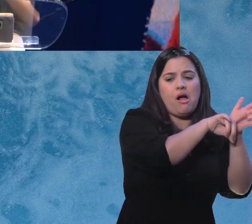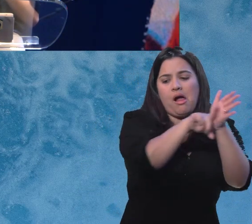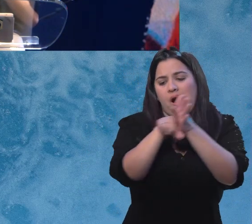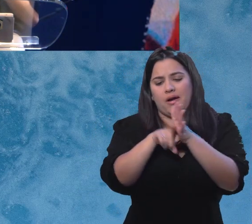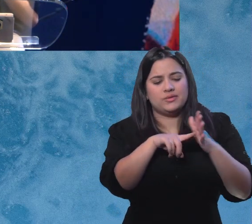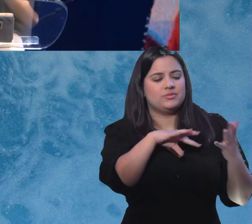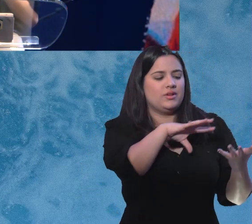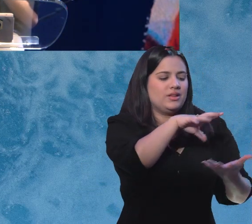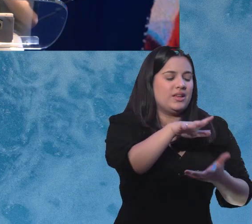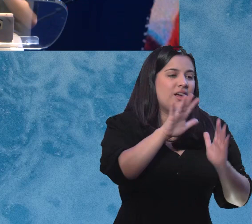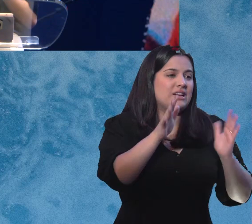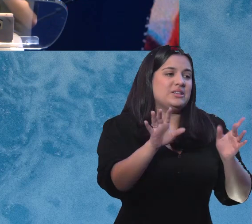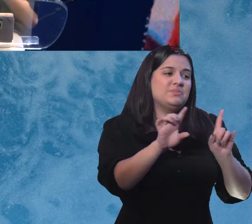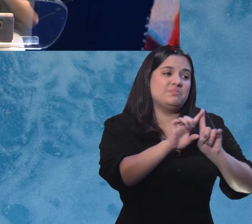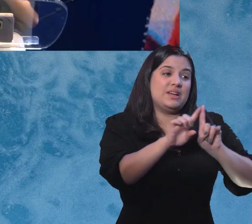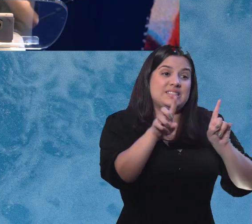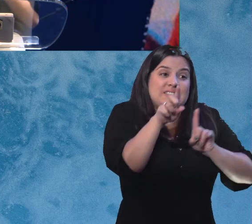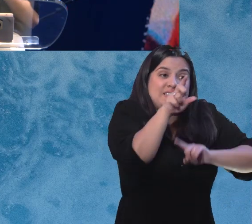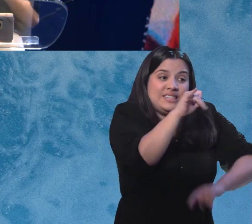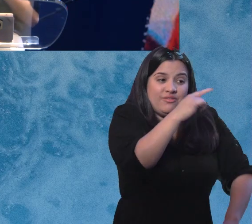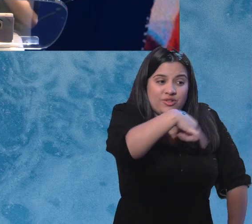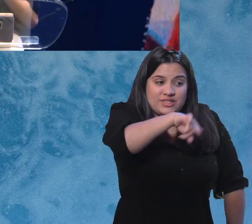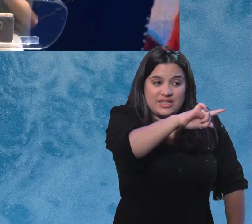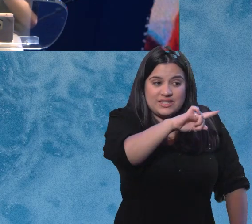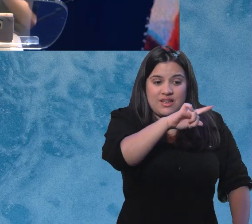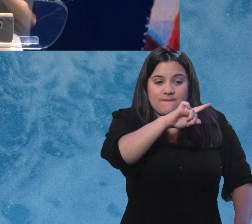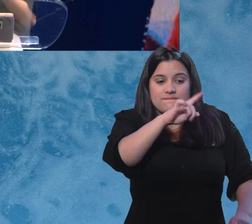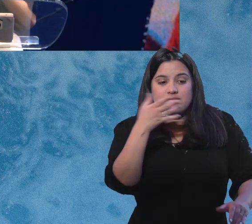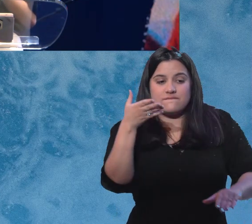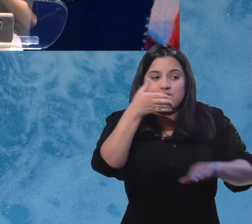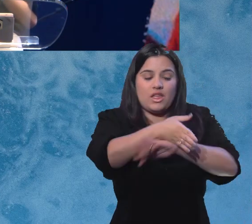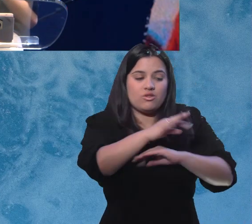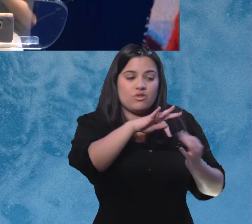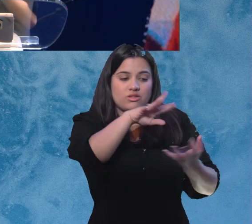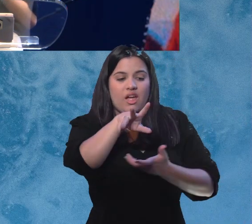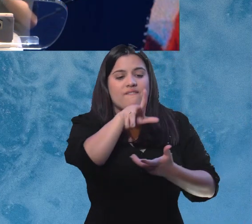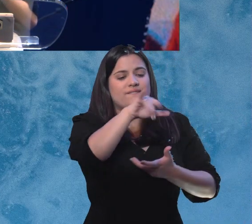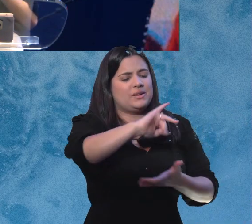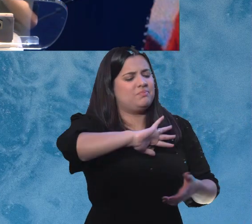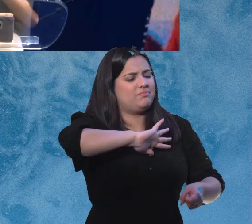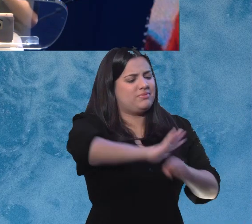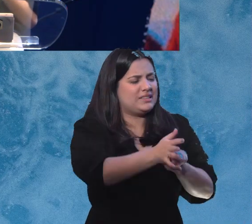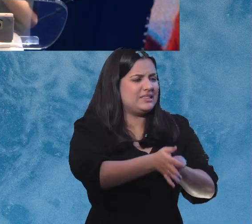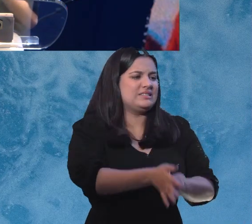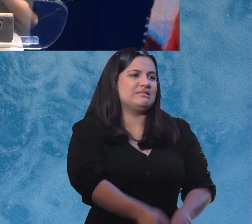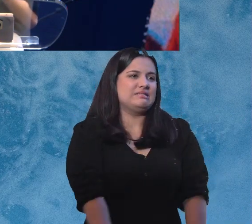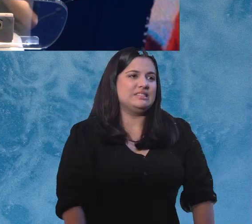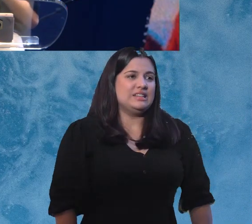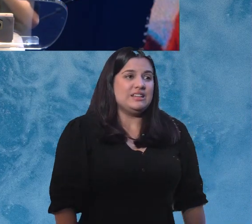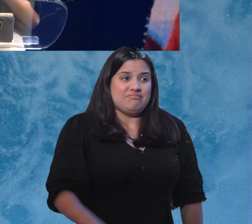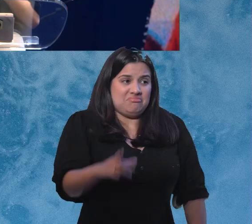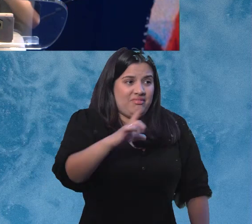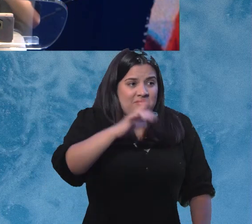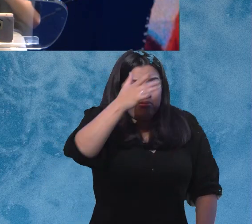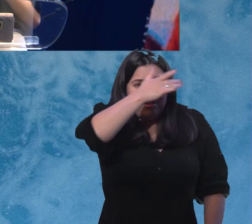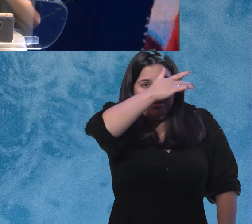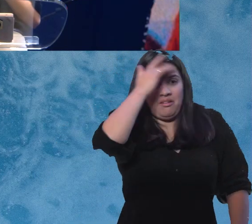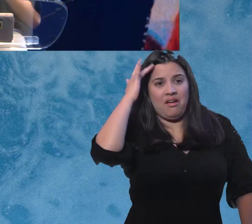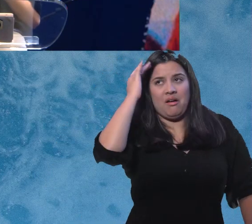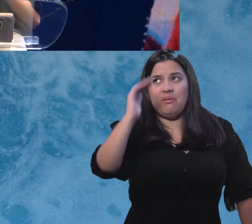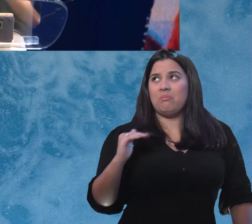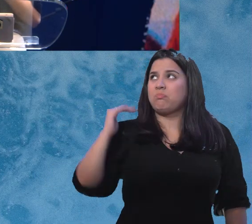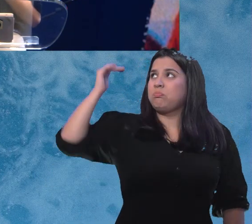reconhecimento devorará quem for morar ali. Todas as pessoas que vimos são enormes. Vimos até gigantes, os